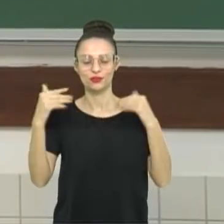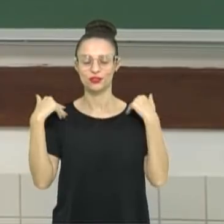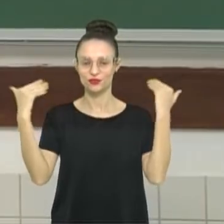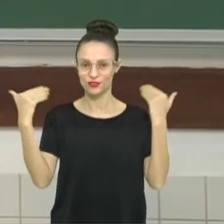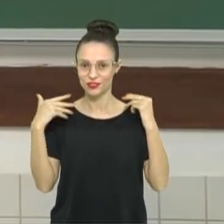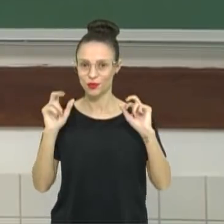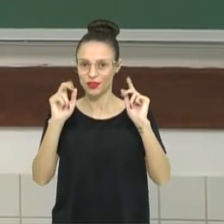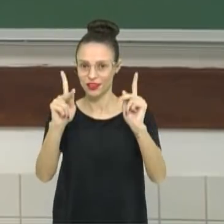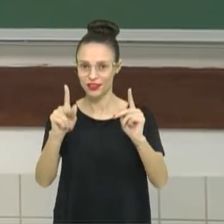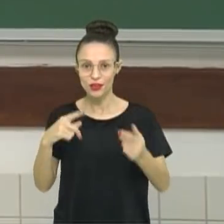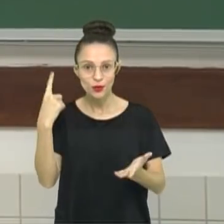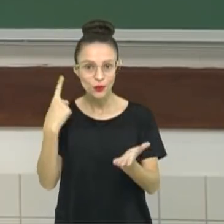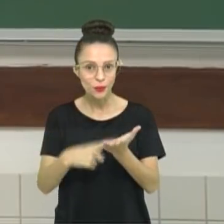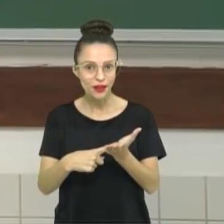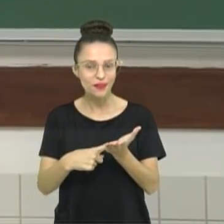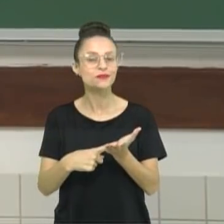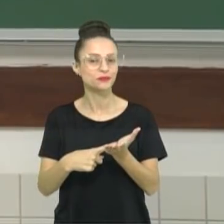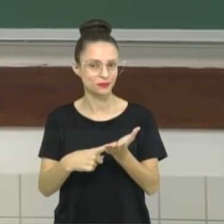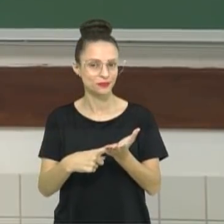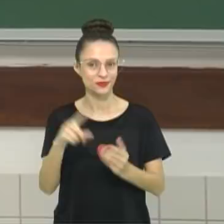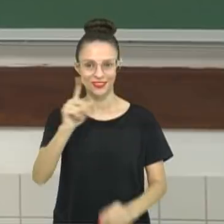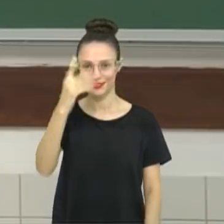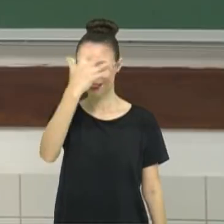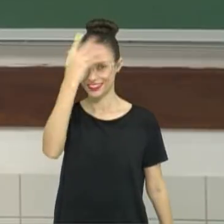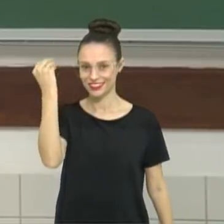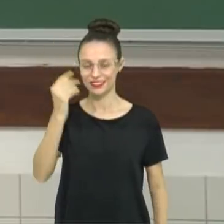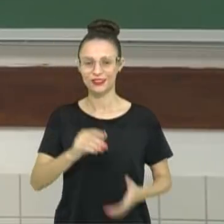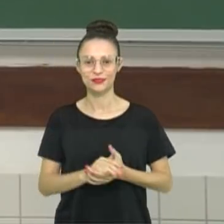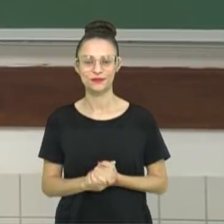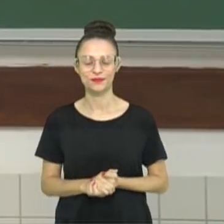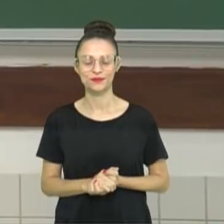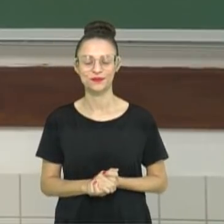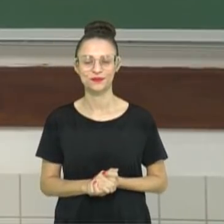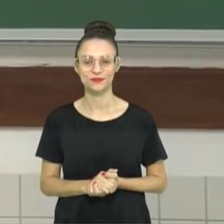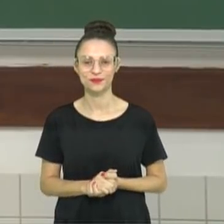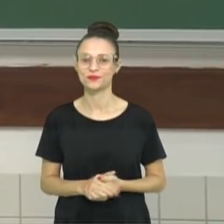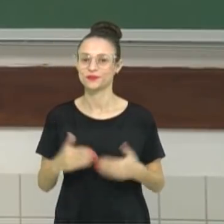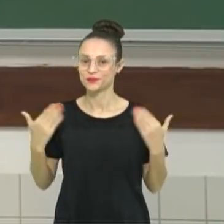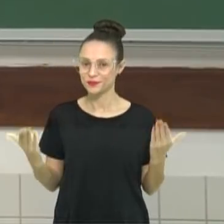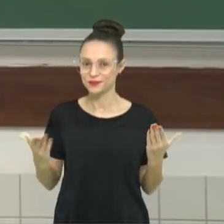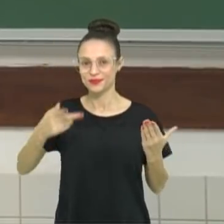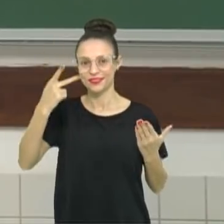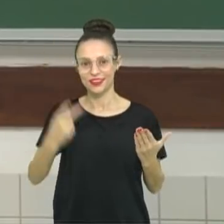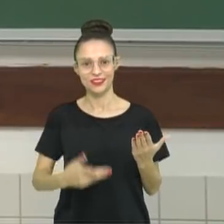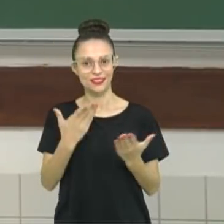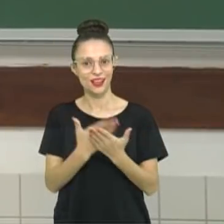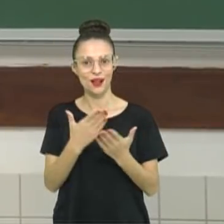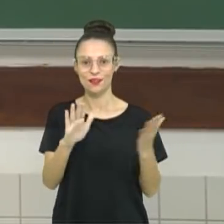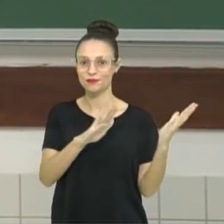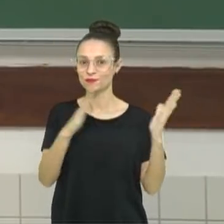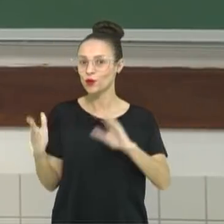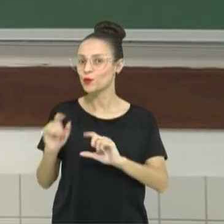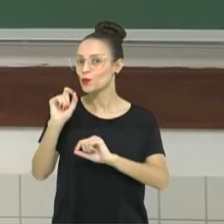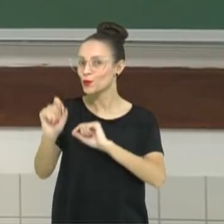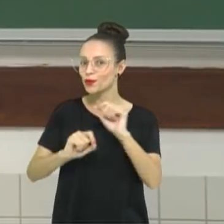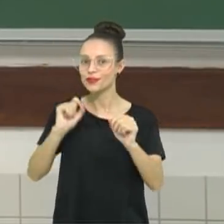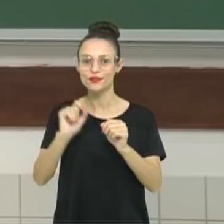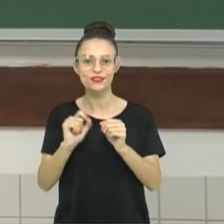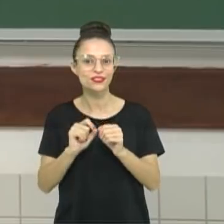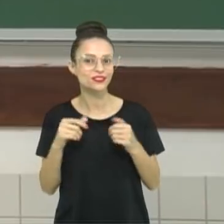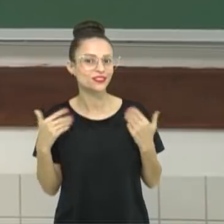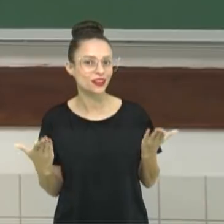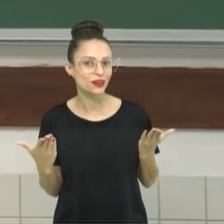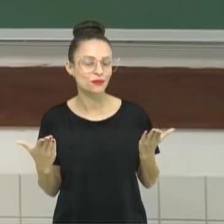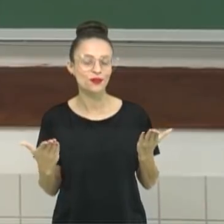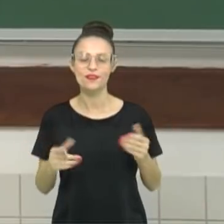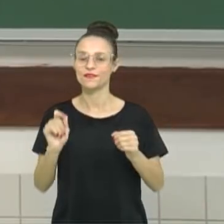educação física. Tá combinado? Não esqueça. Pessoal, na aula de hoje, o que nós fizemos, professora?